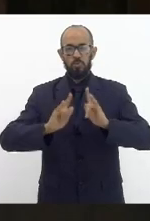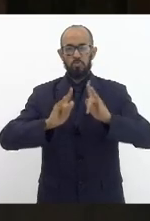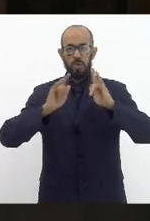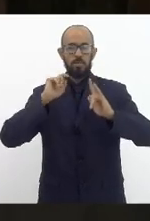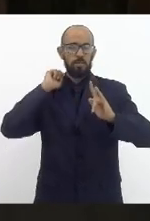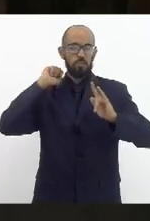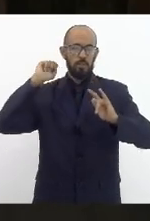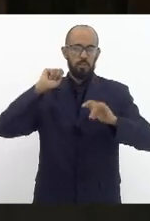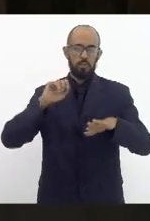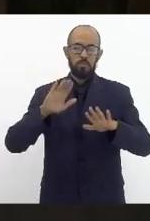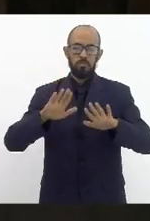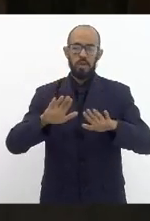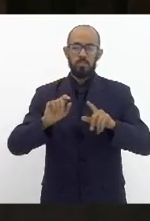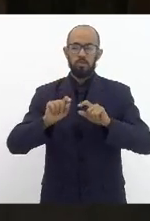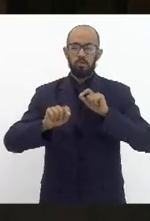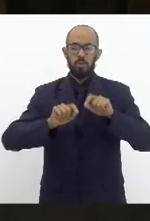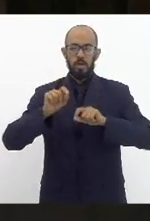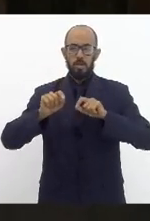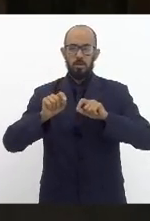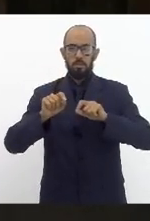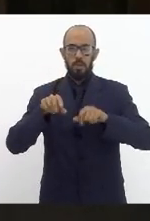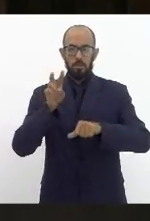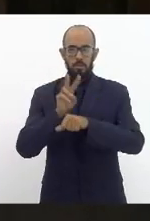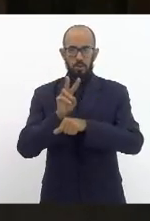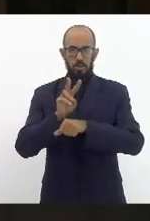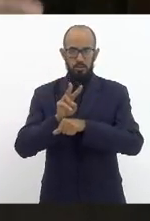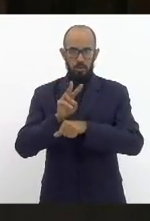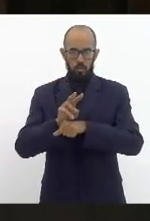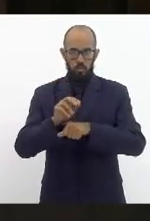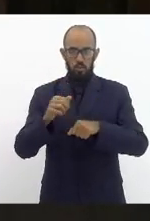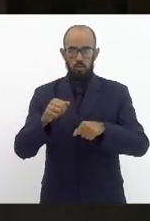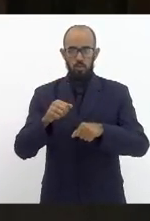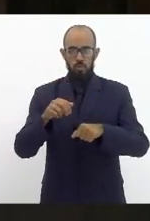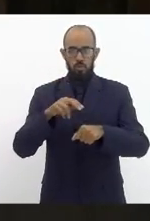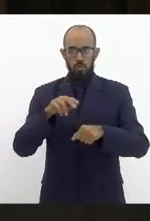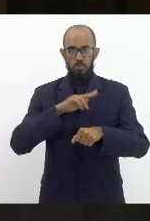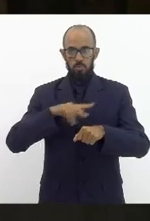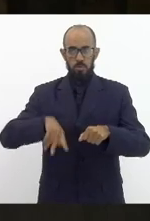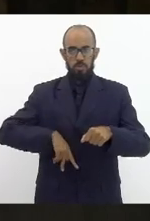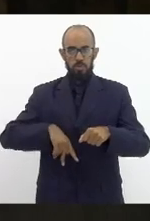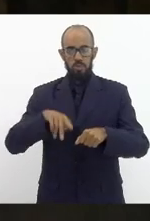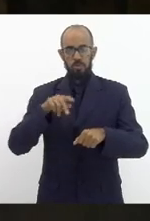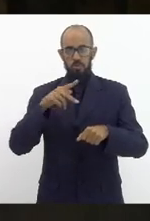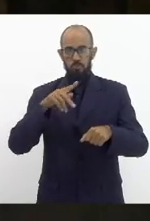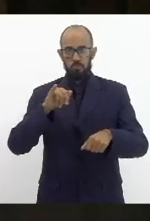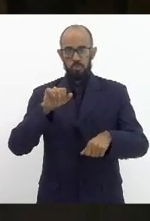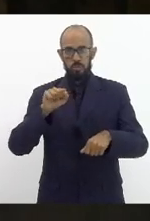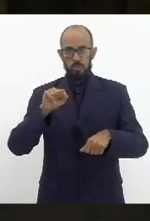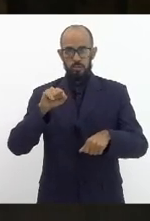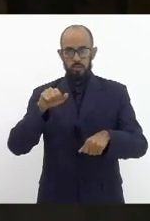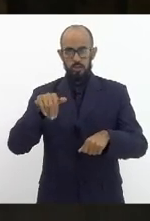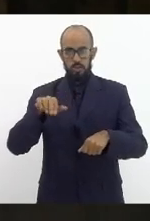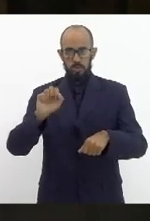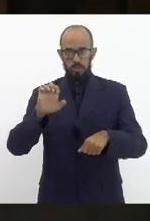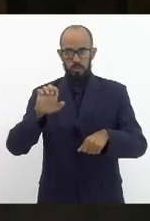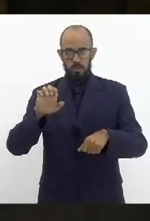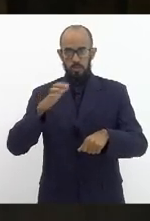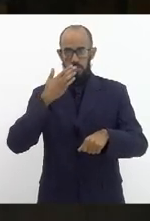para proteger o patrimônio, nós tivemos o presidente, o então presidente Pisciani,